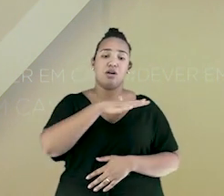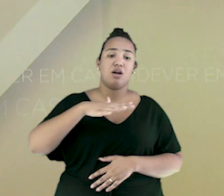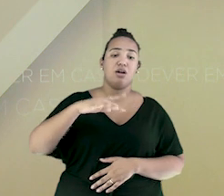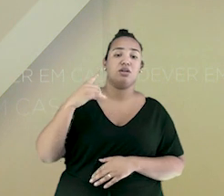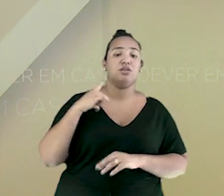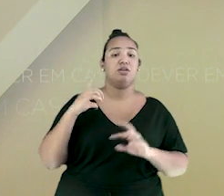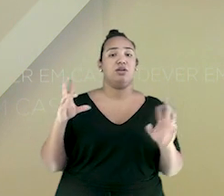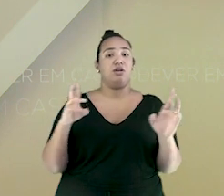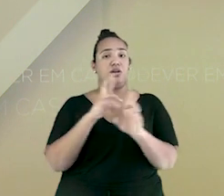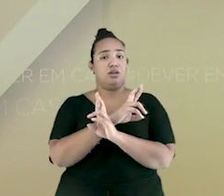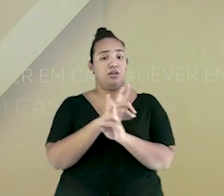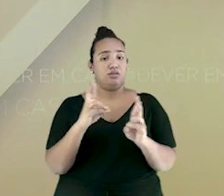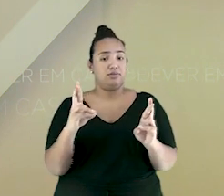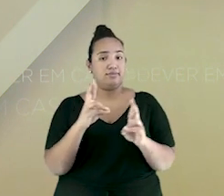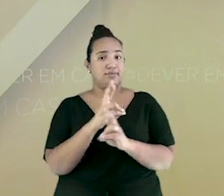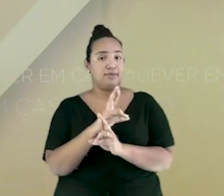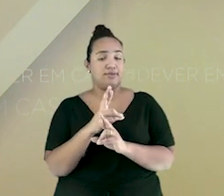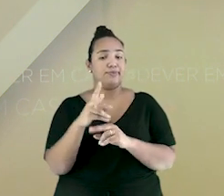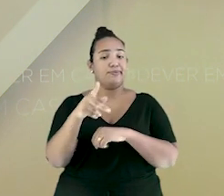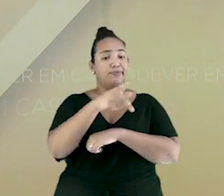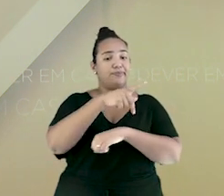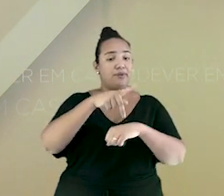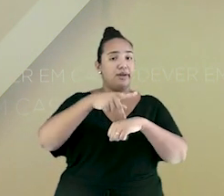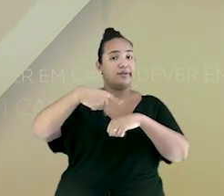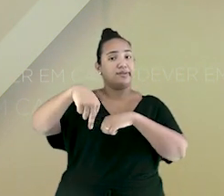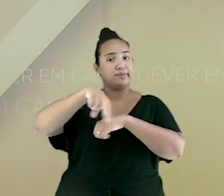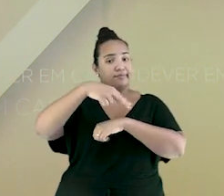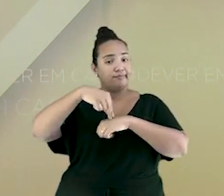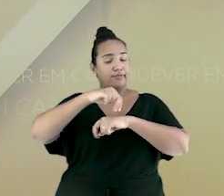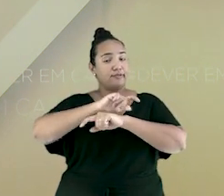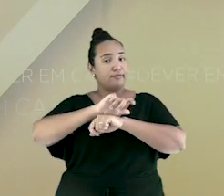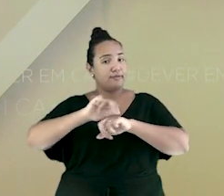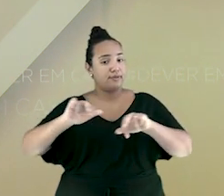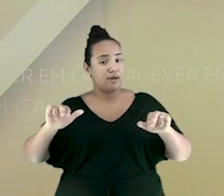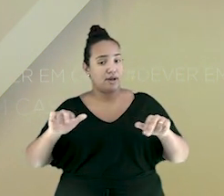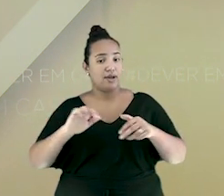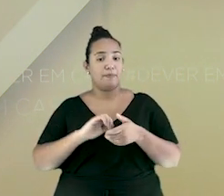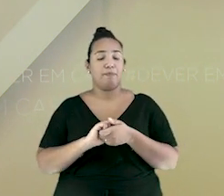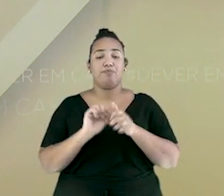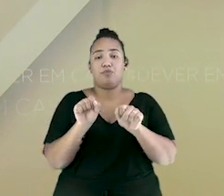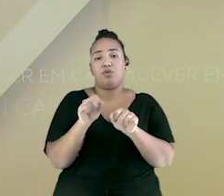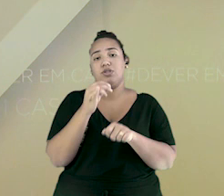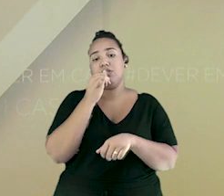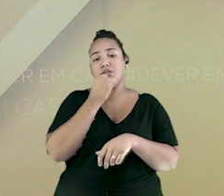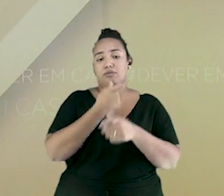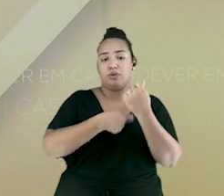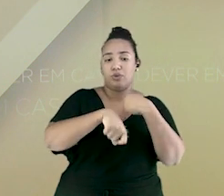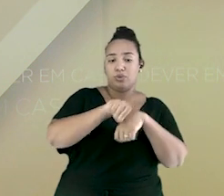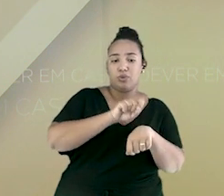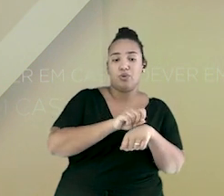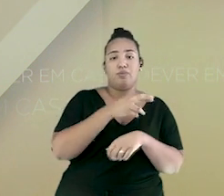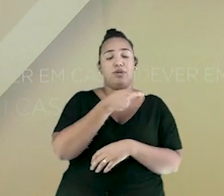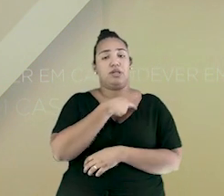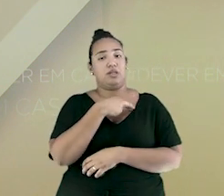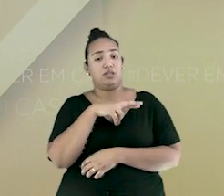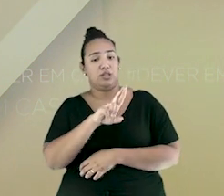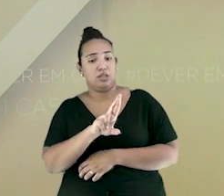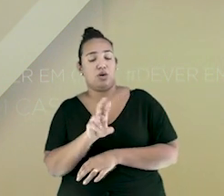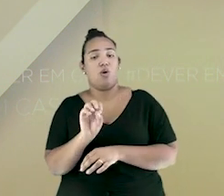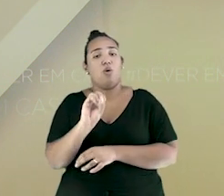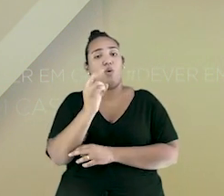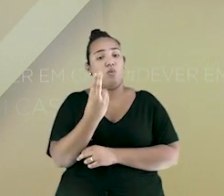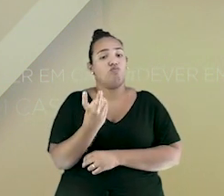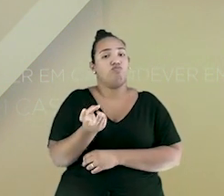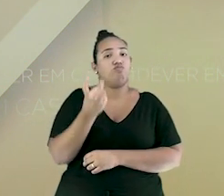onde ocorrem relações entre duas ou mais nações. Essas relações podem ser econômicas, religiosas